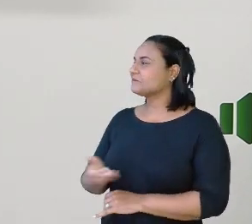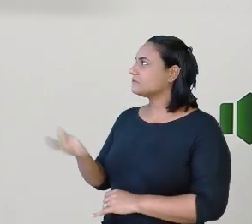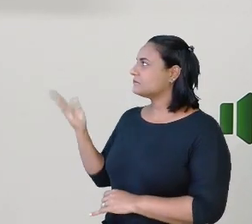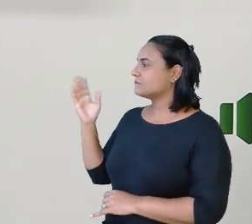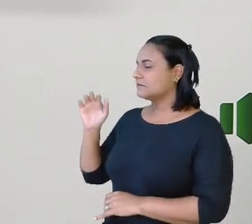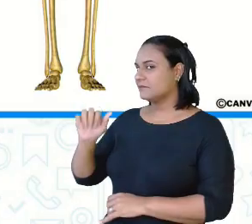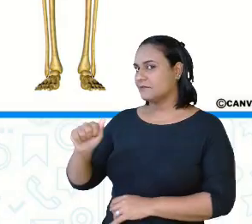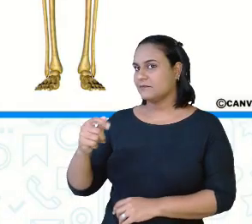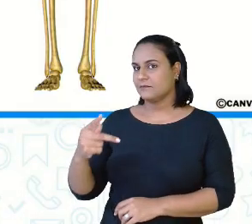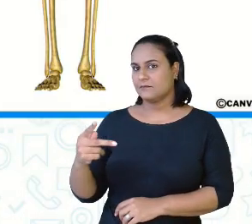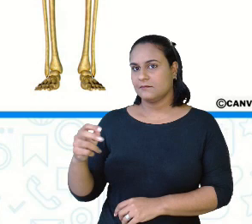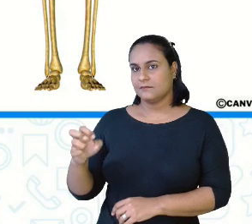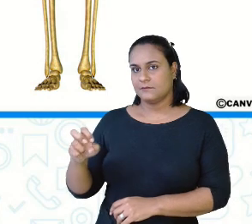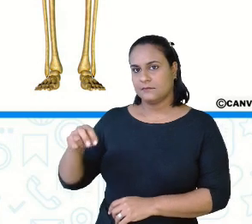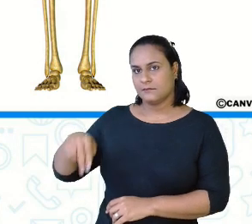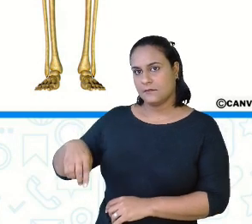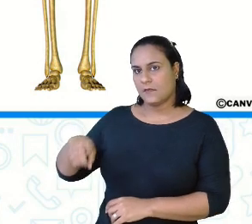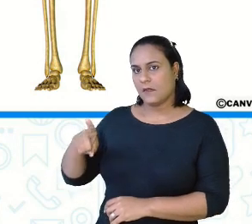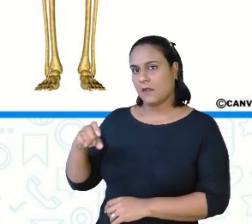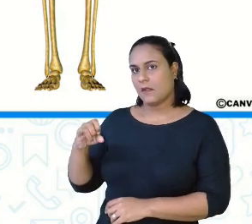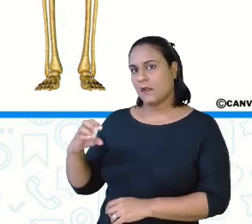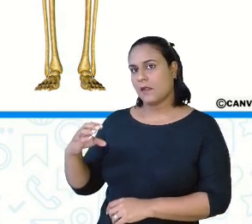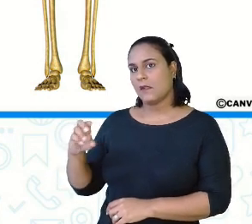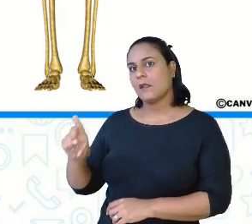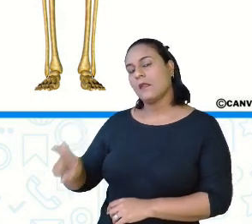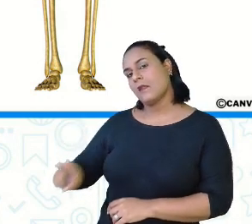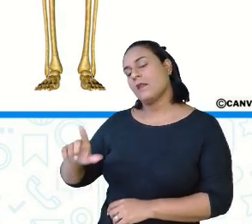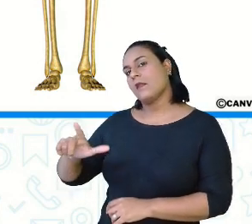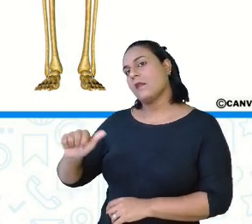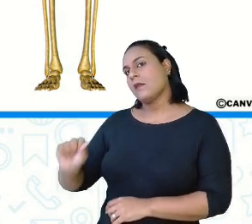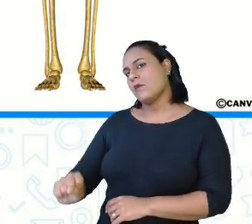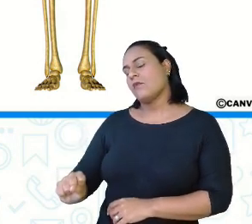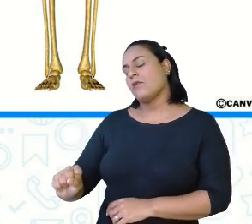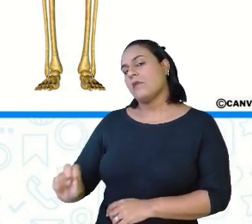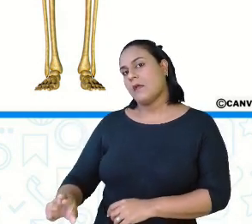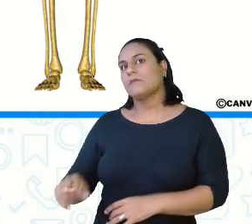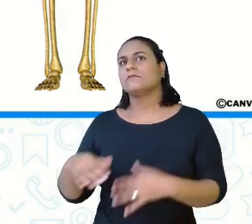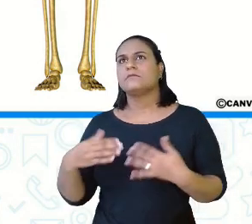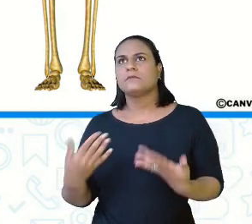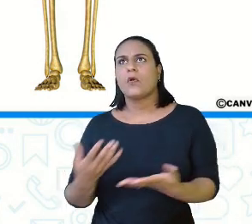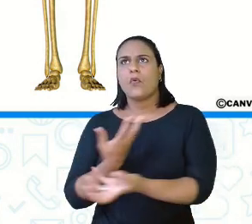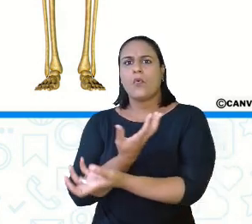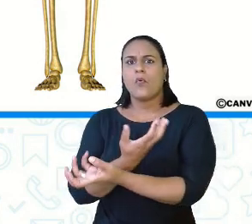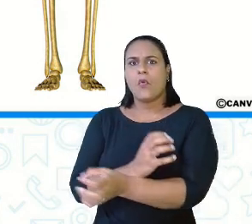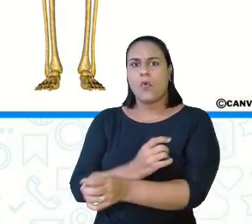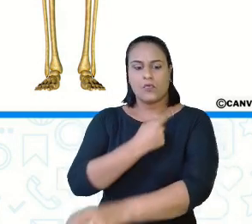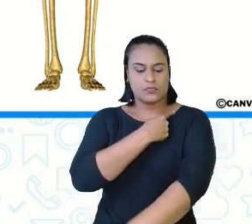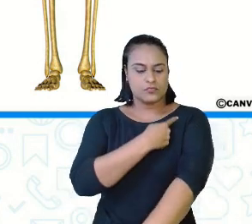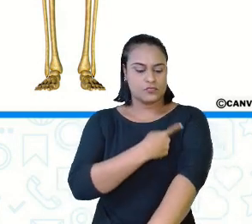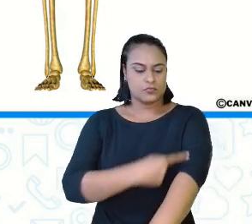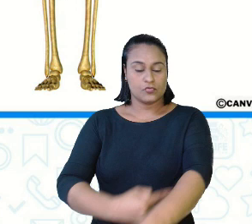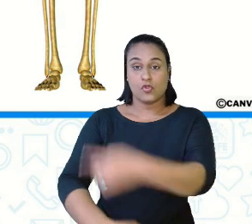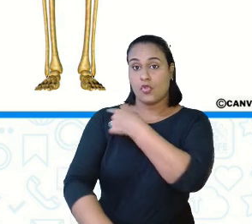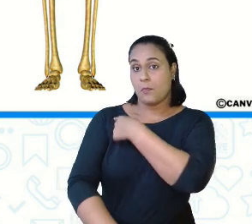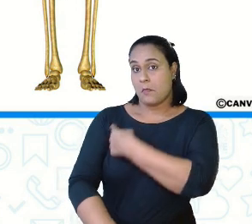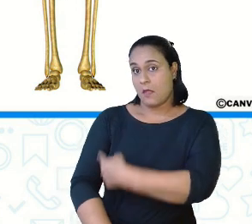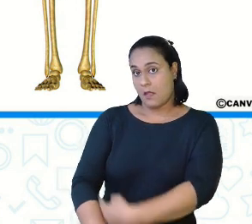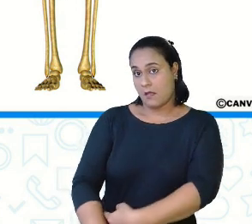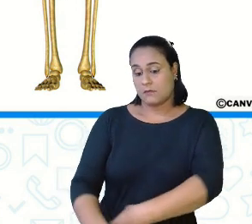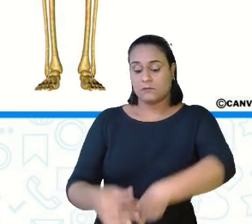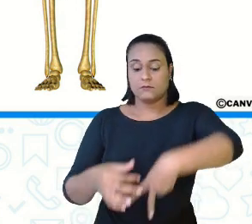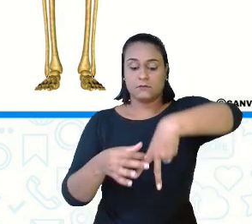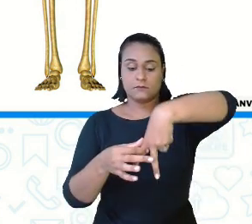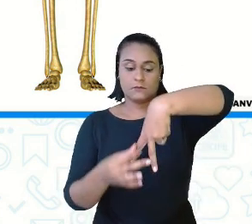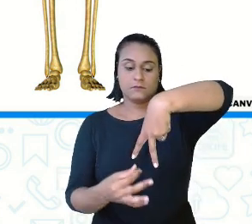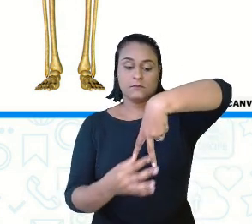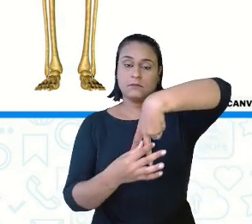o apendicular, constituído pelos ossos dos braços e das pernas.